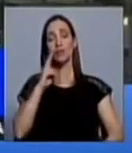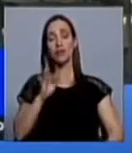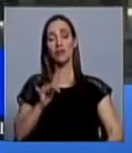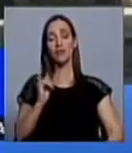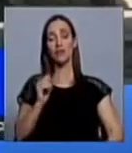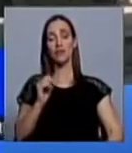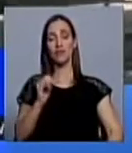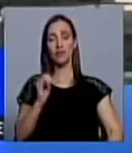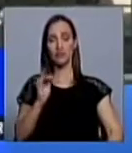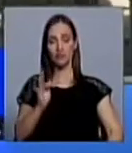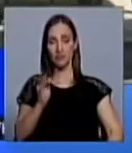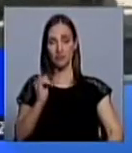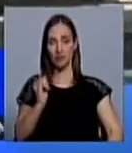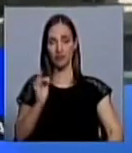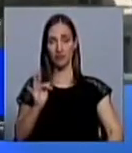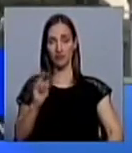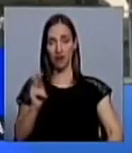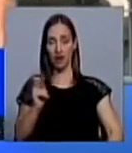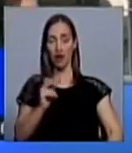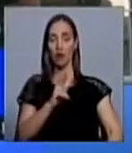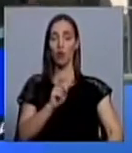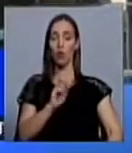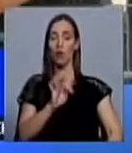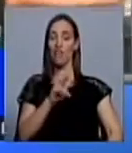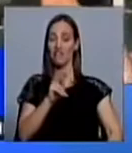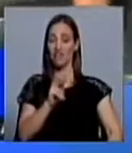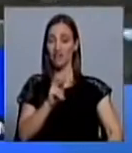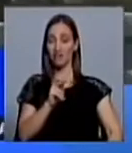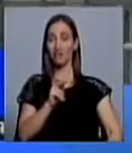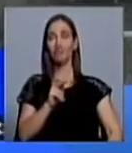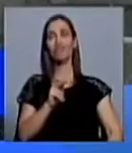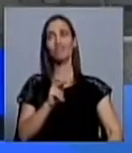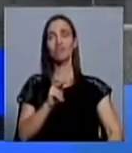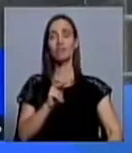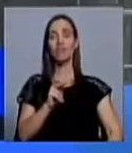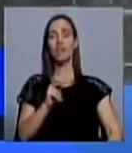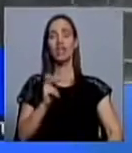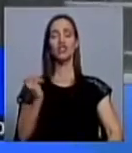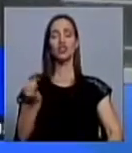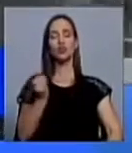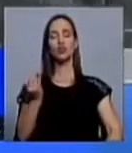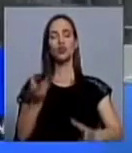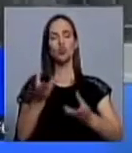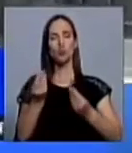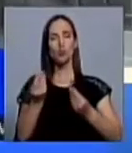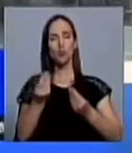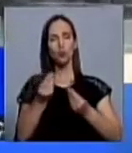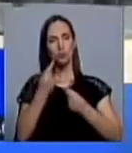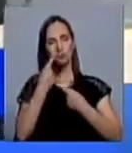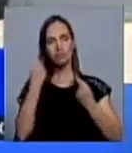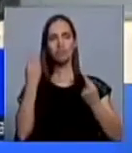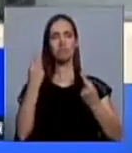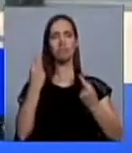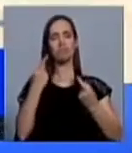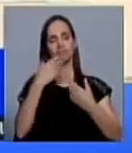são propriamente organizações muito transparentes e muito íntegras. Também já estiveram